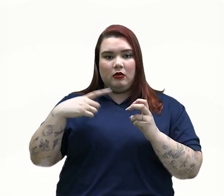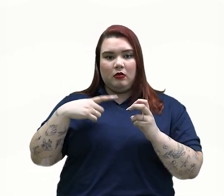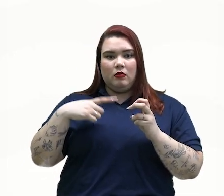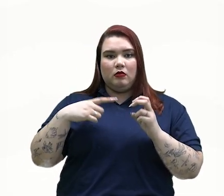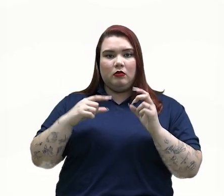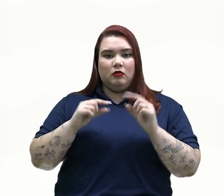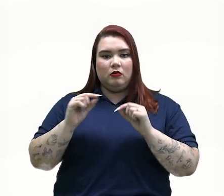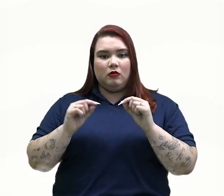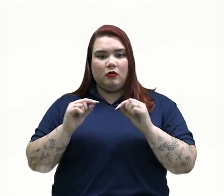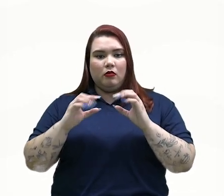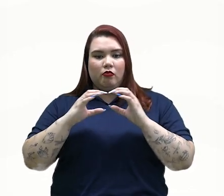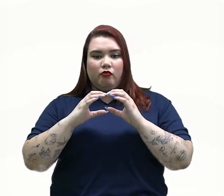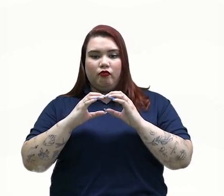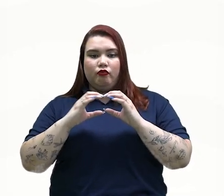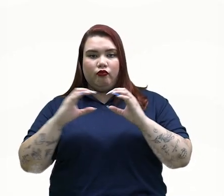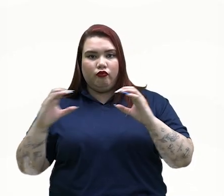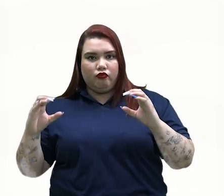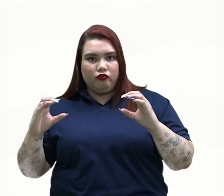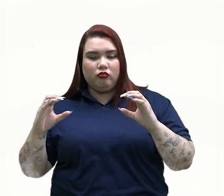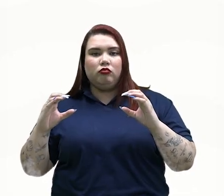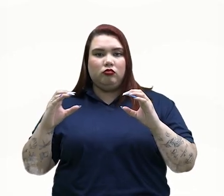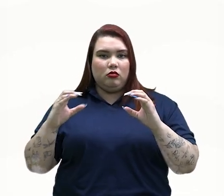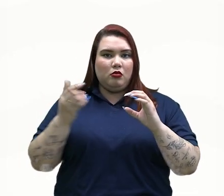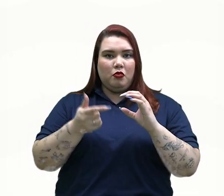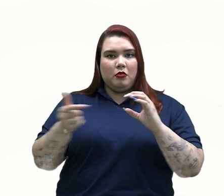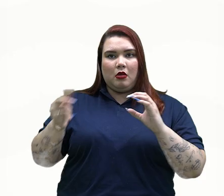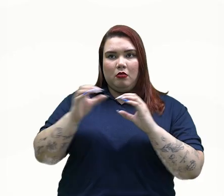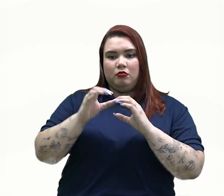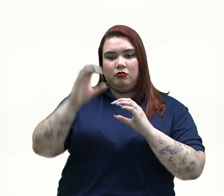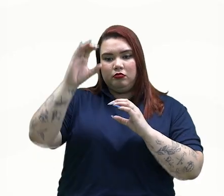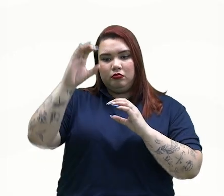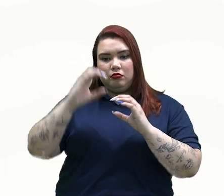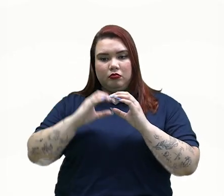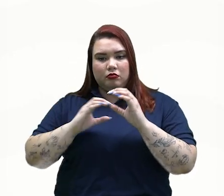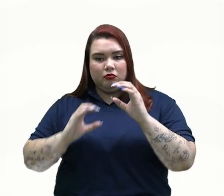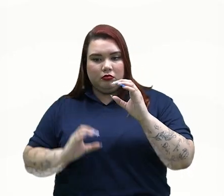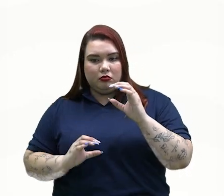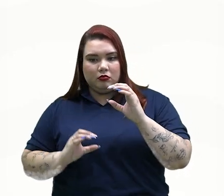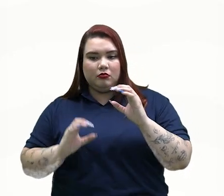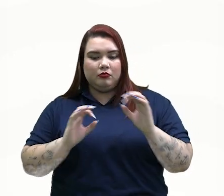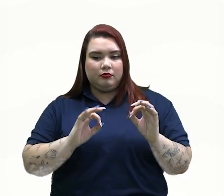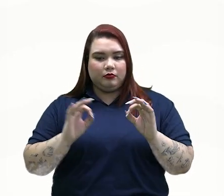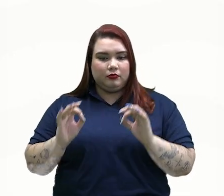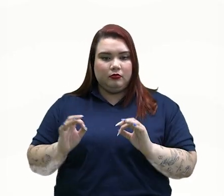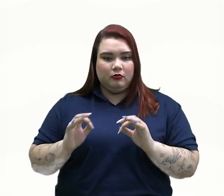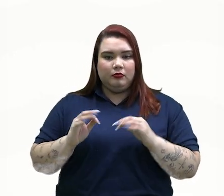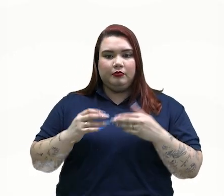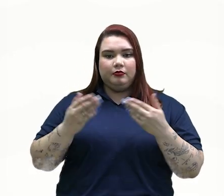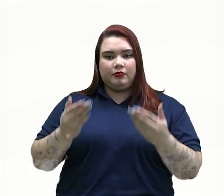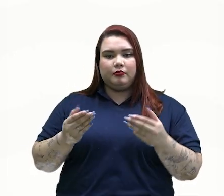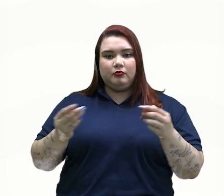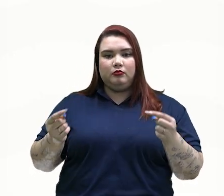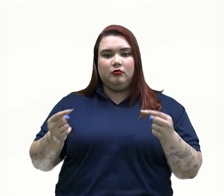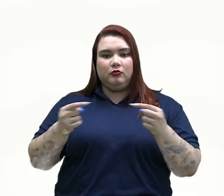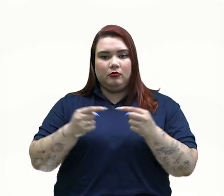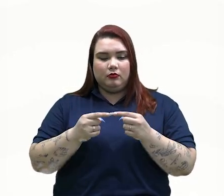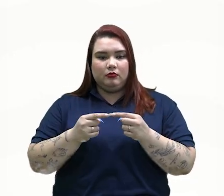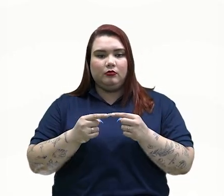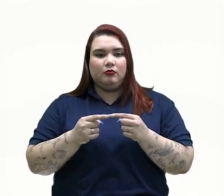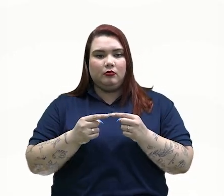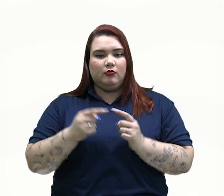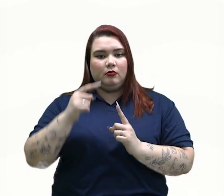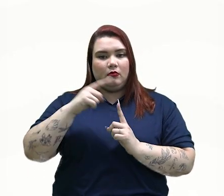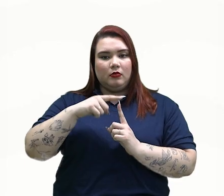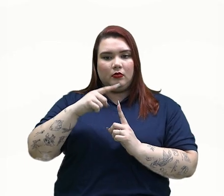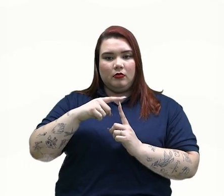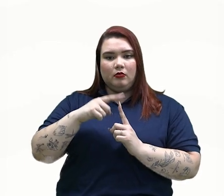que não tem um carbono com uma ramificação, né? Então, a gente tem apenas a cadeia principal sendo observada. Então, por esse motivo, essa cadeia aqui,